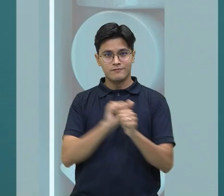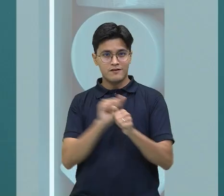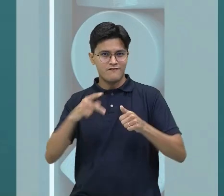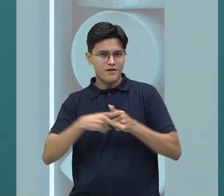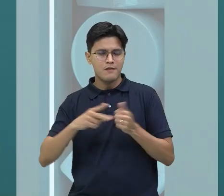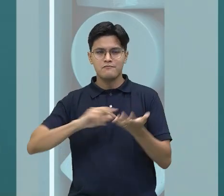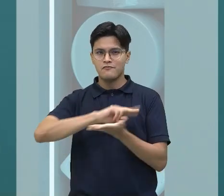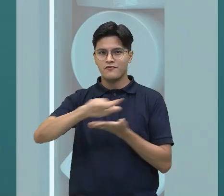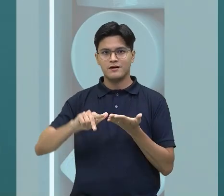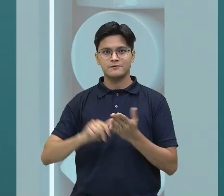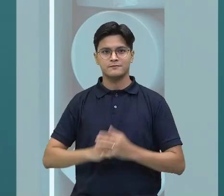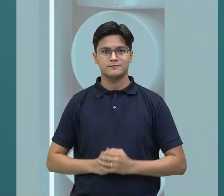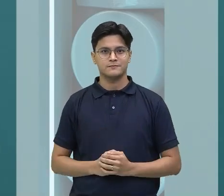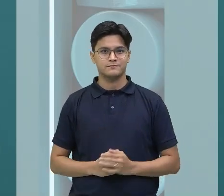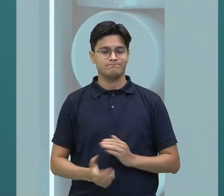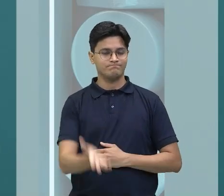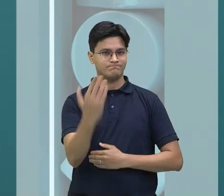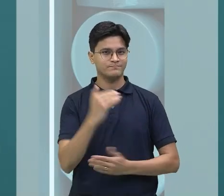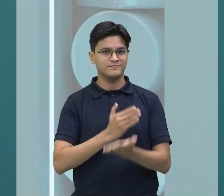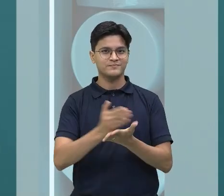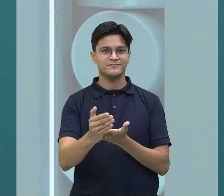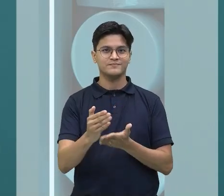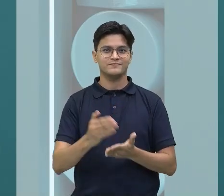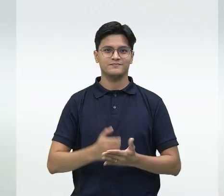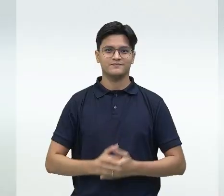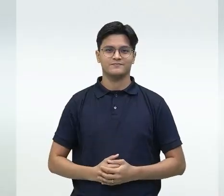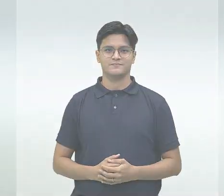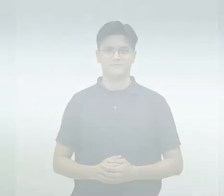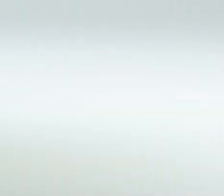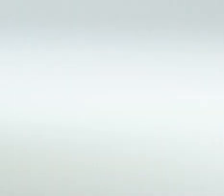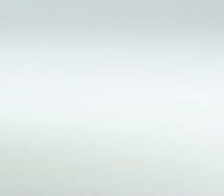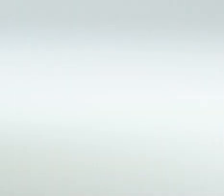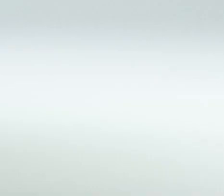outros. Vamos começar nossa aula?